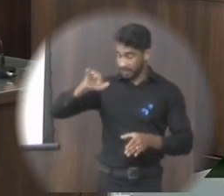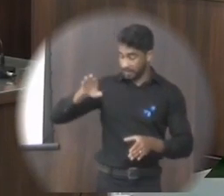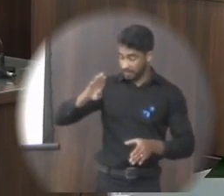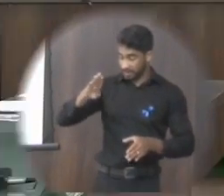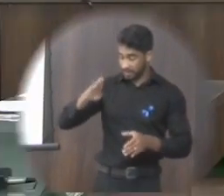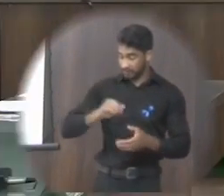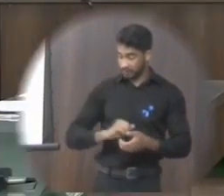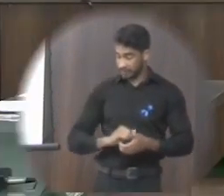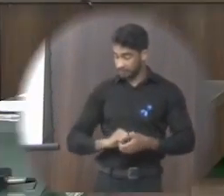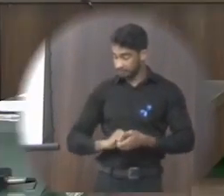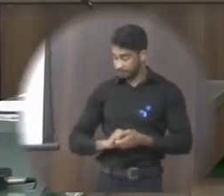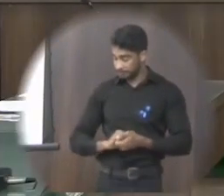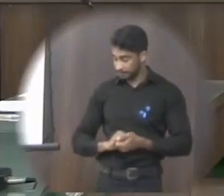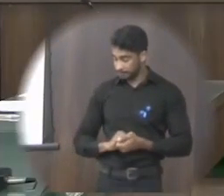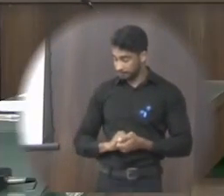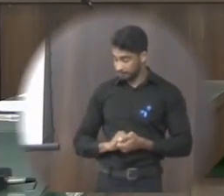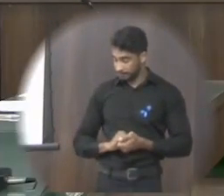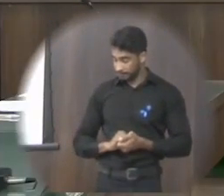providências.